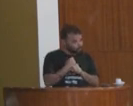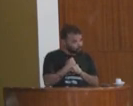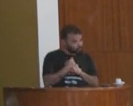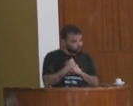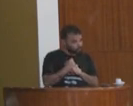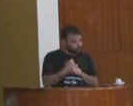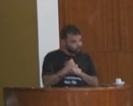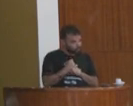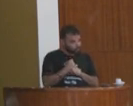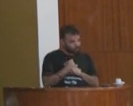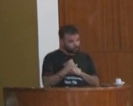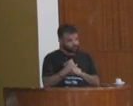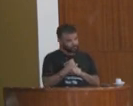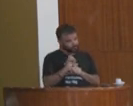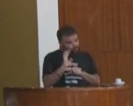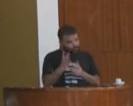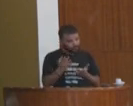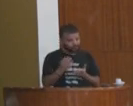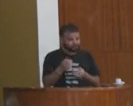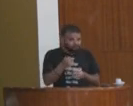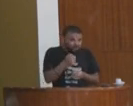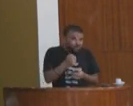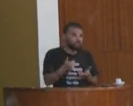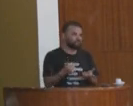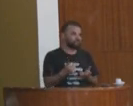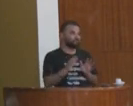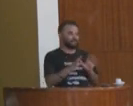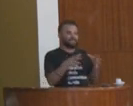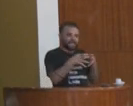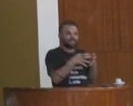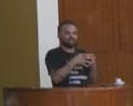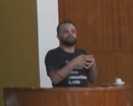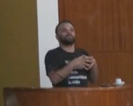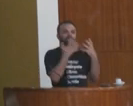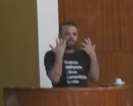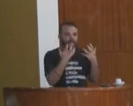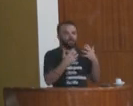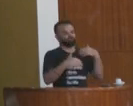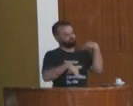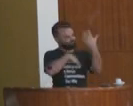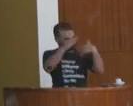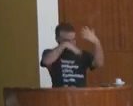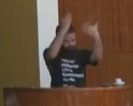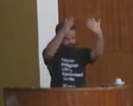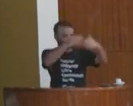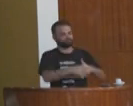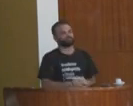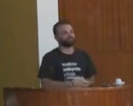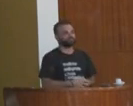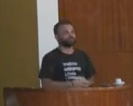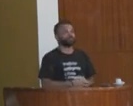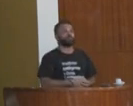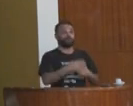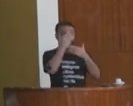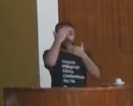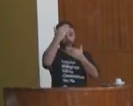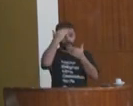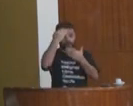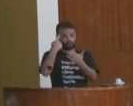está totalmente voltada em atualizar essa balança. E agradeço muito o convite, presidente, agradeço